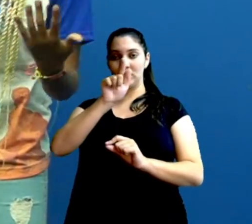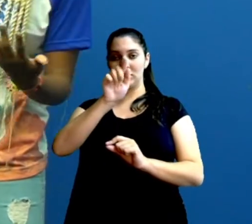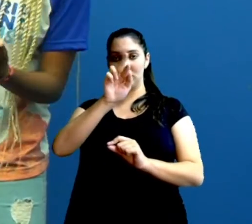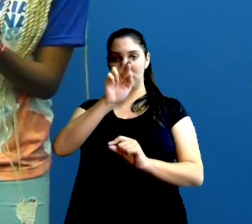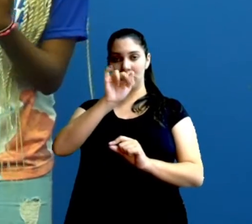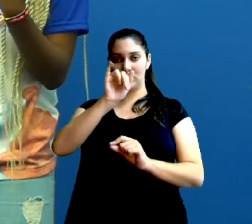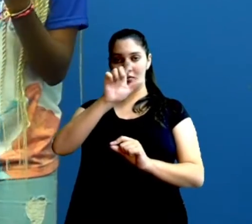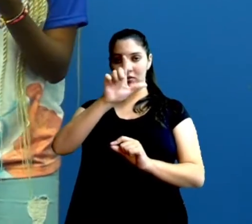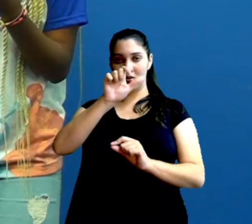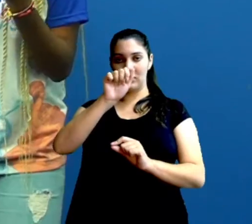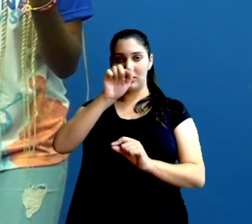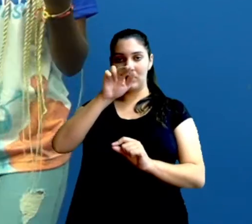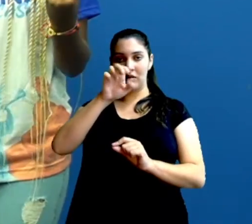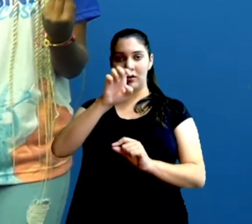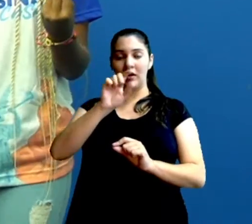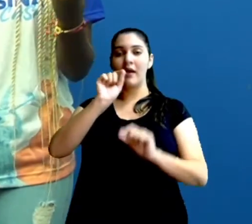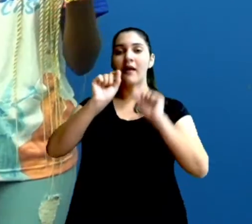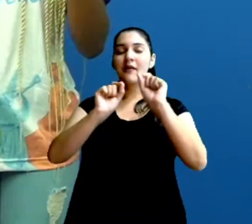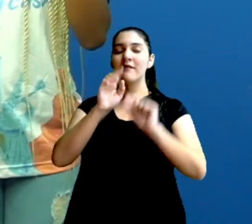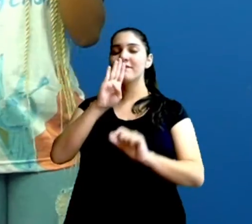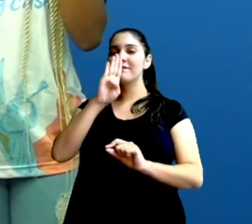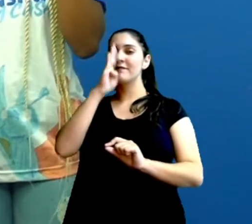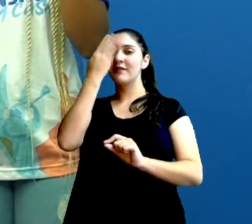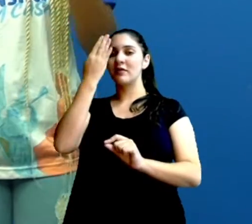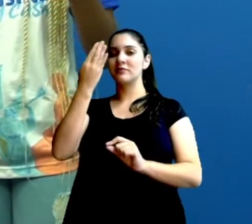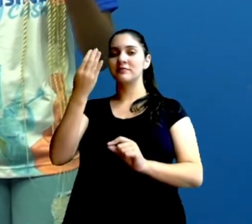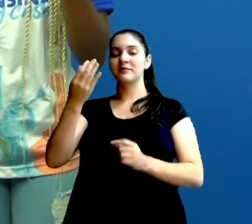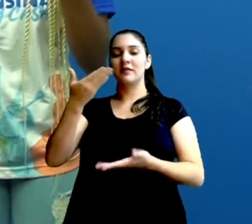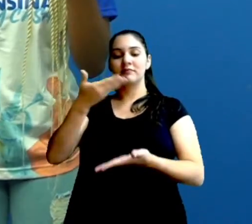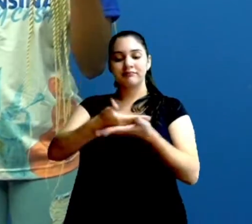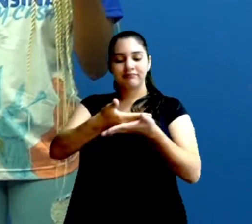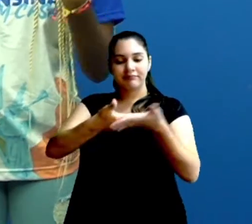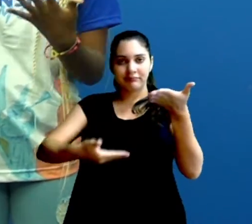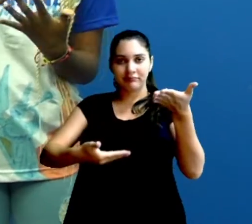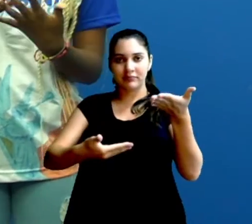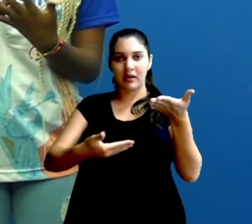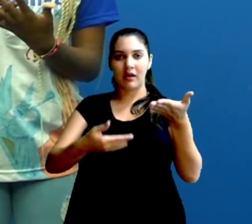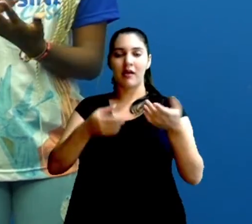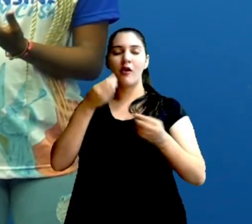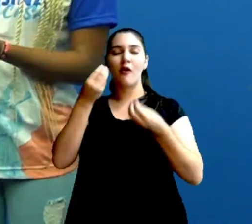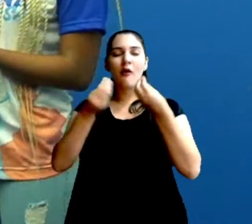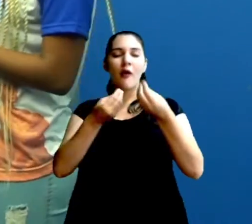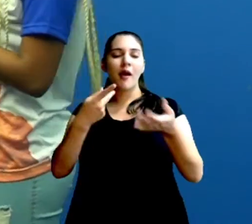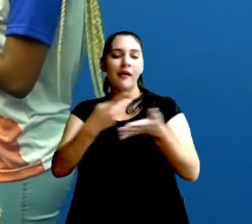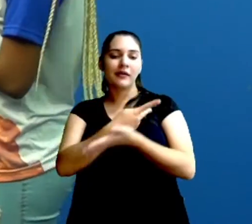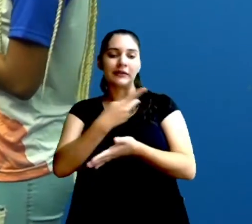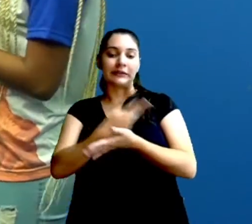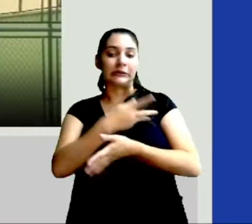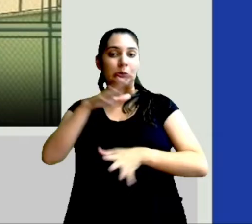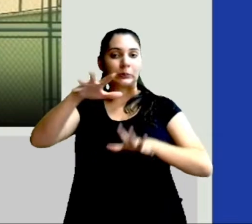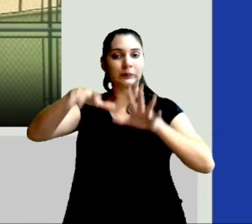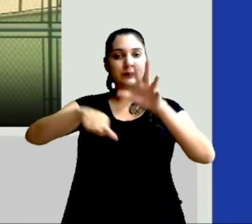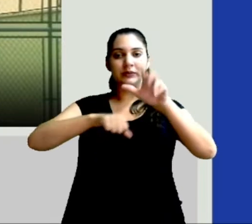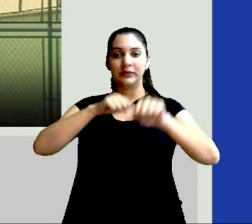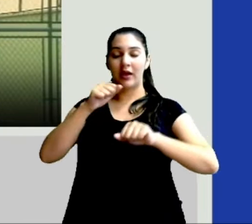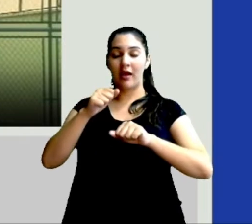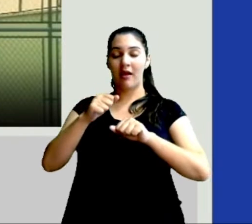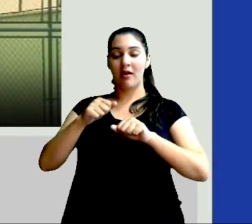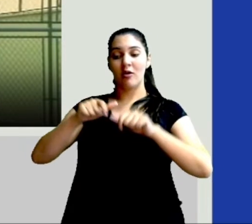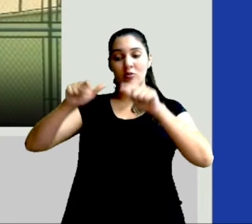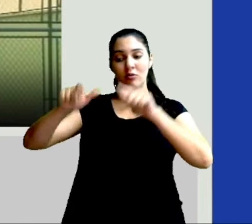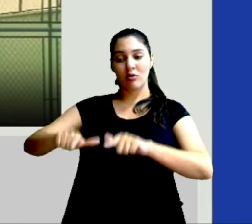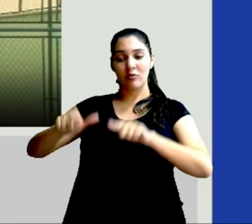grilagem de terras é a falsificação de documentos para, de forma ilegal, você tomar posse de